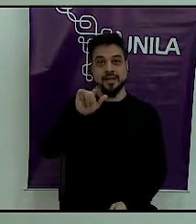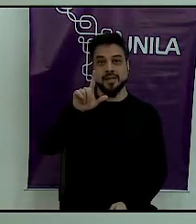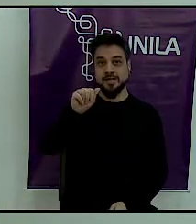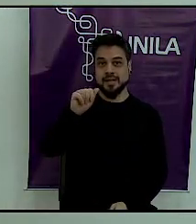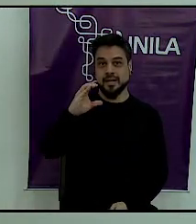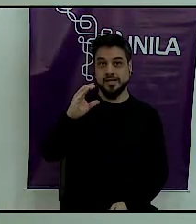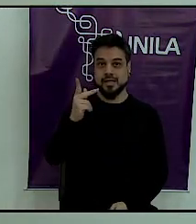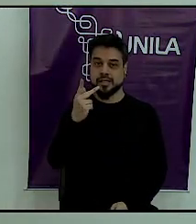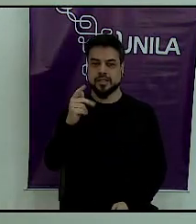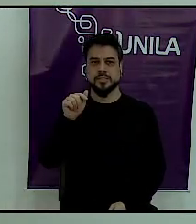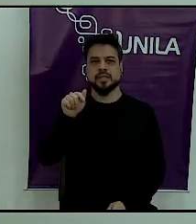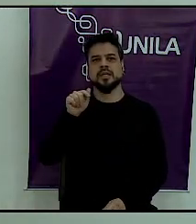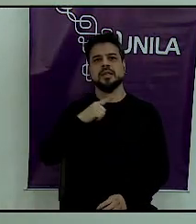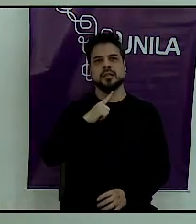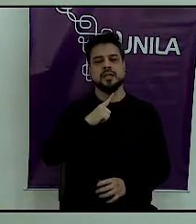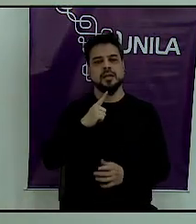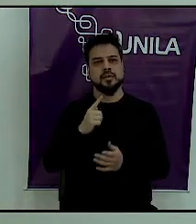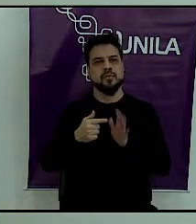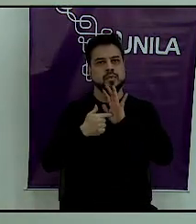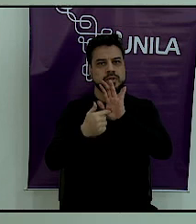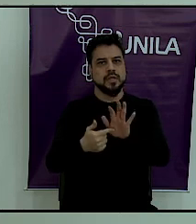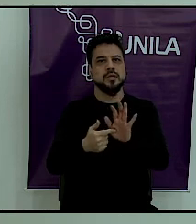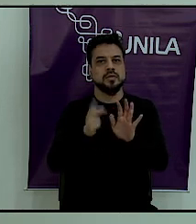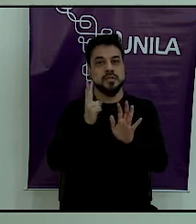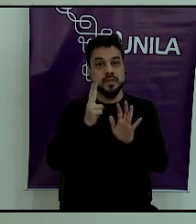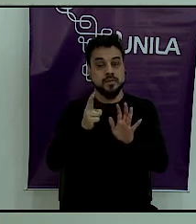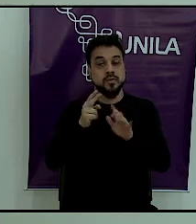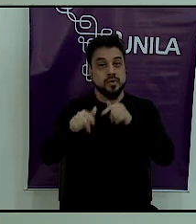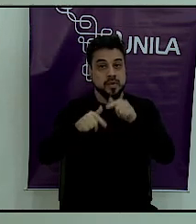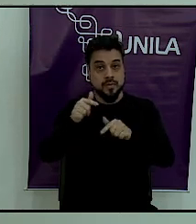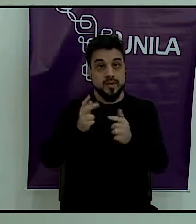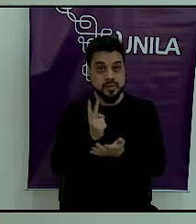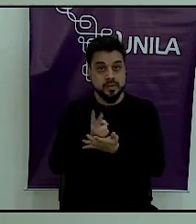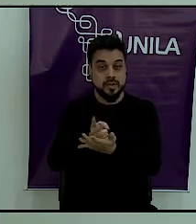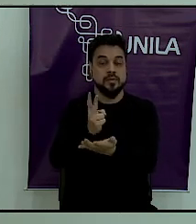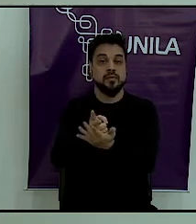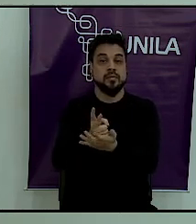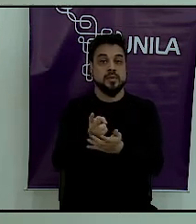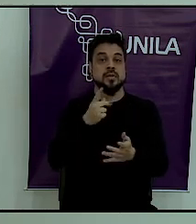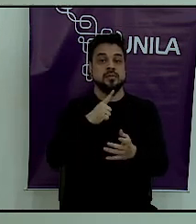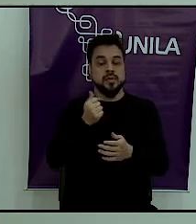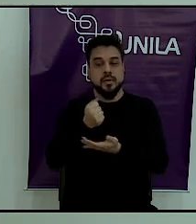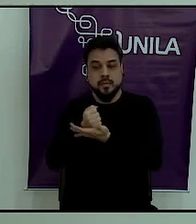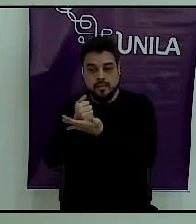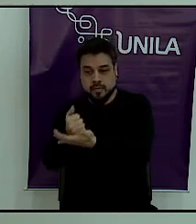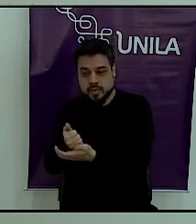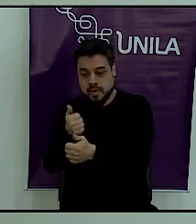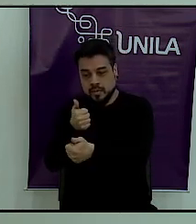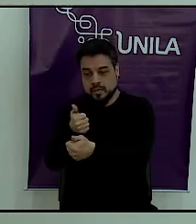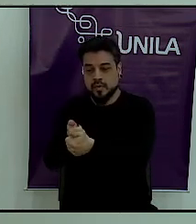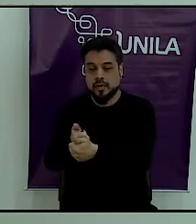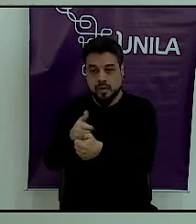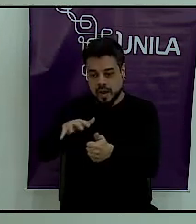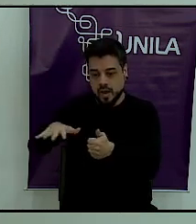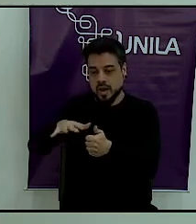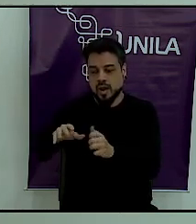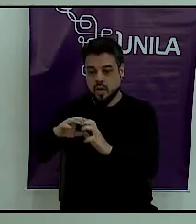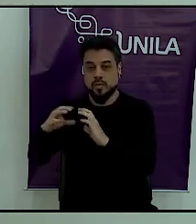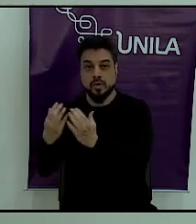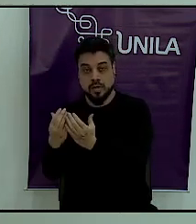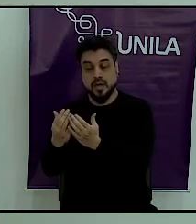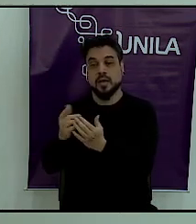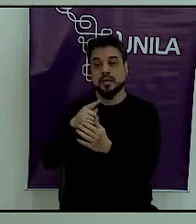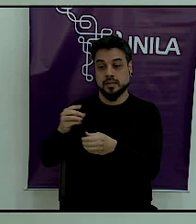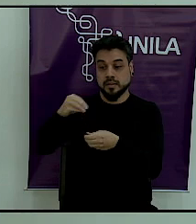na busca pela aproximação e atendimento às demandas da comunidade, tanto externa quanto interna. Exemplo disso que até